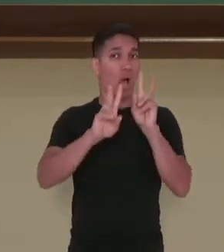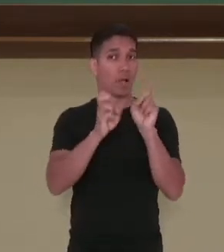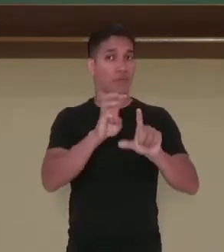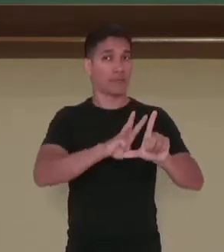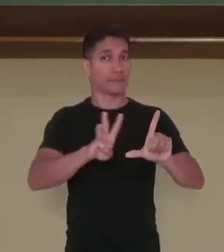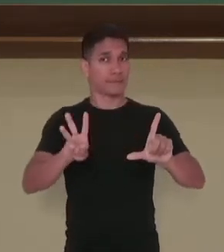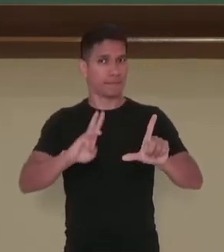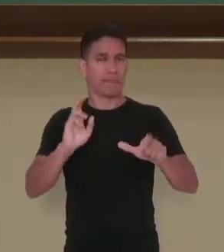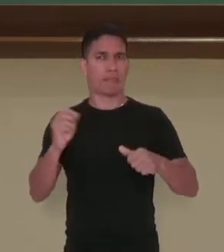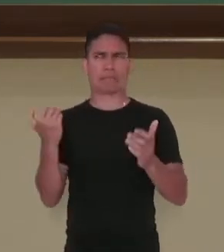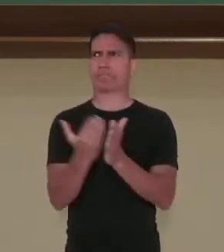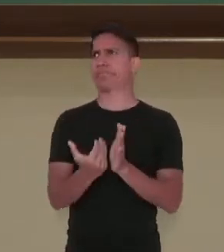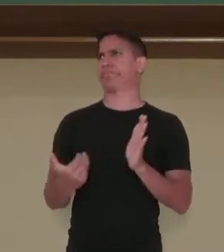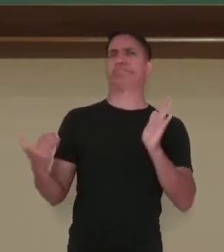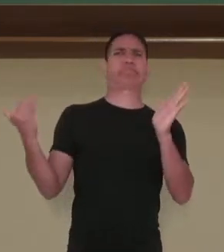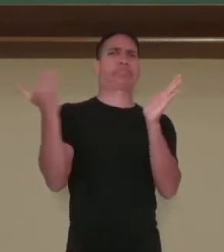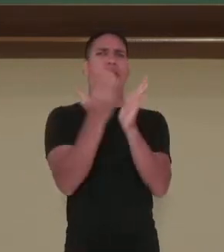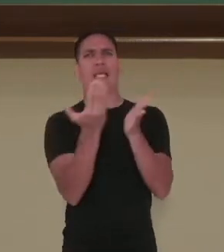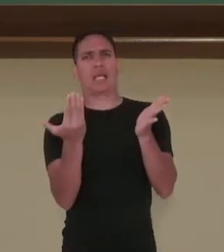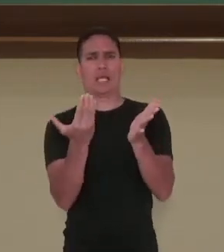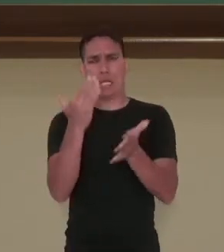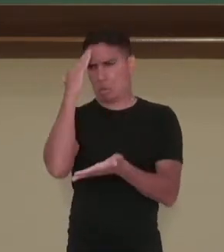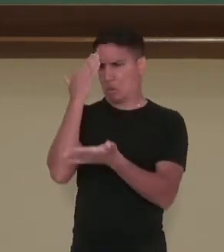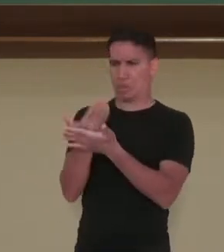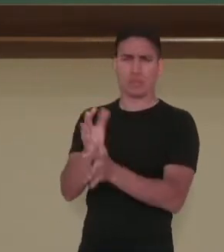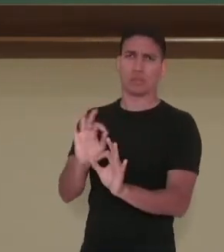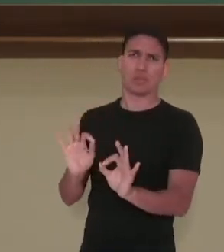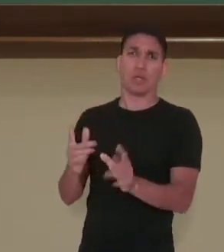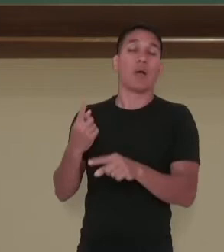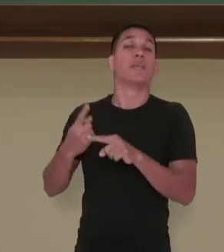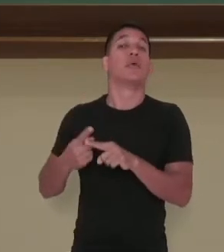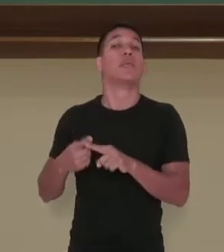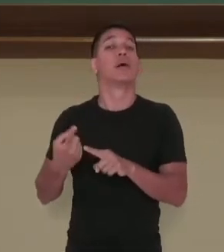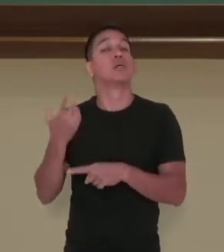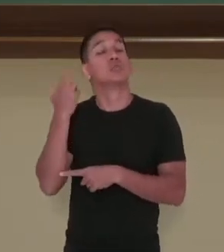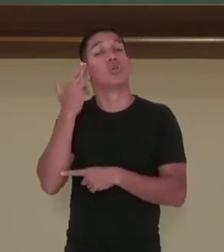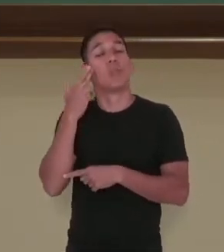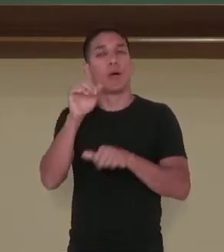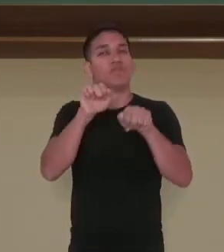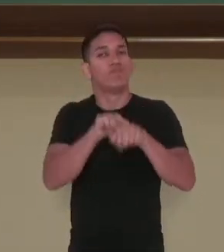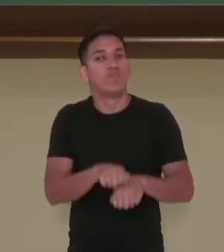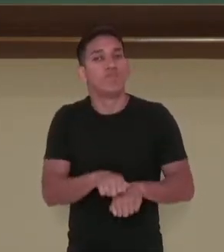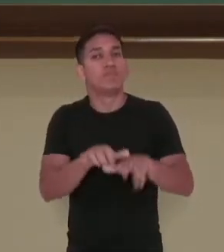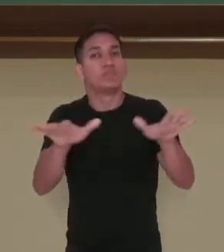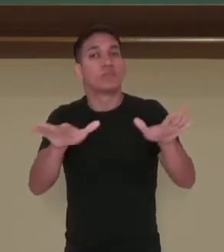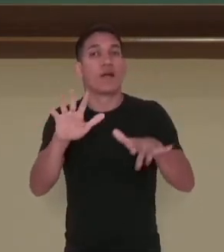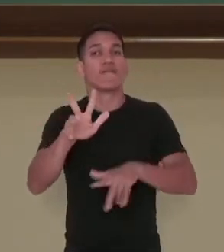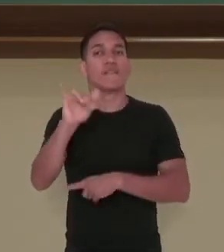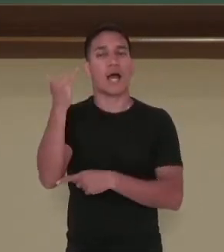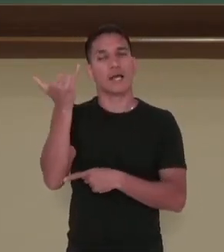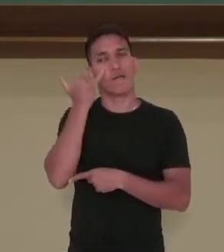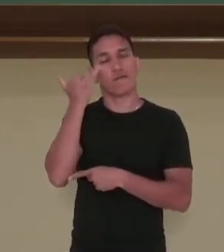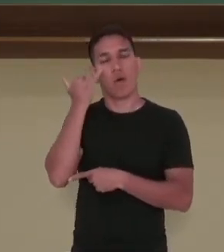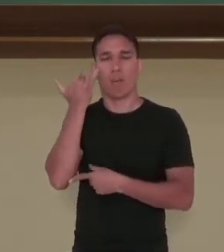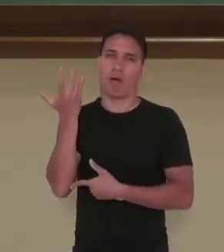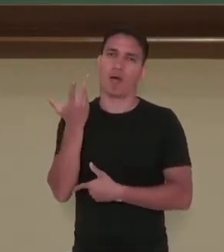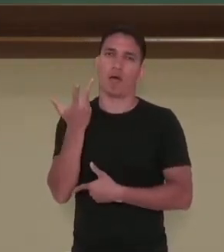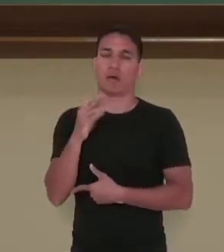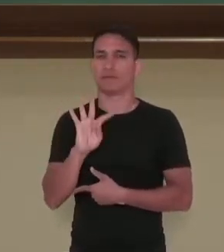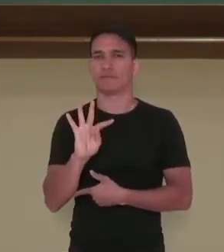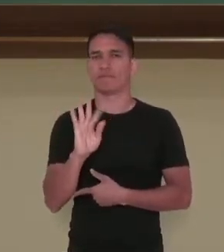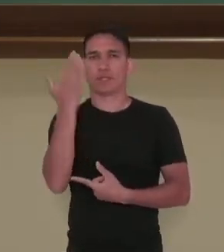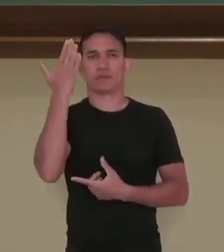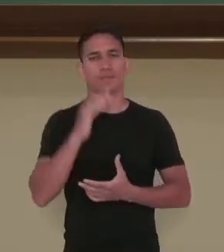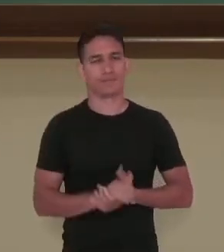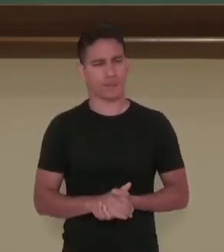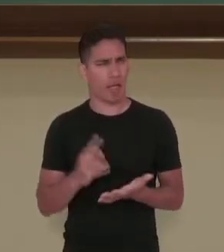que são sensacionalistas, não confiáveis, porque eles tendem a disseminar informações falsas. Então, na